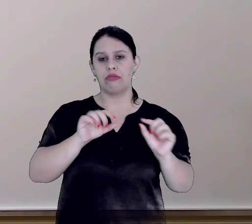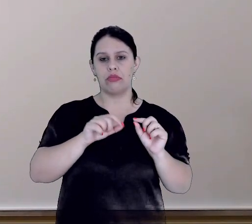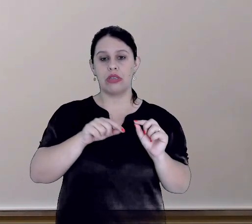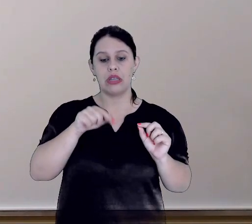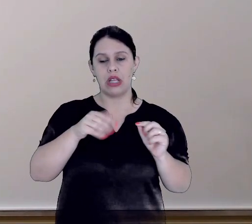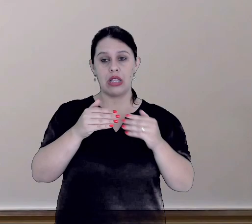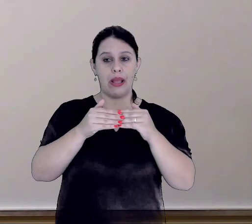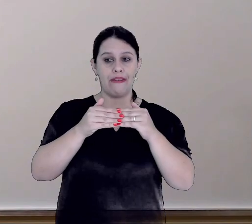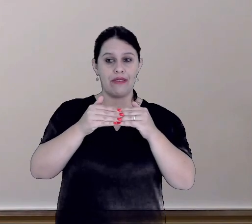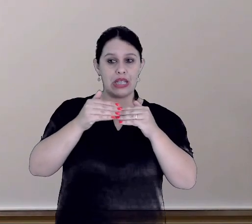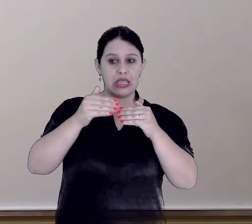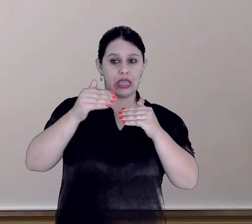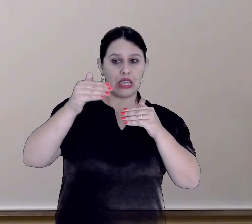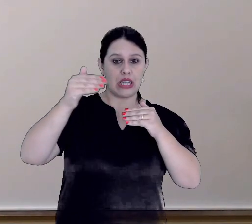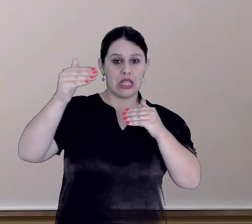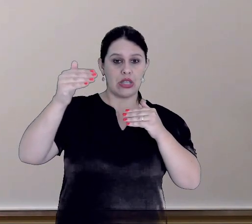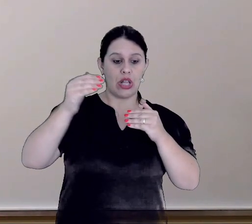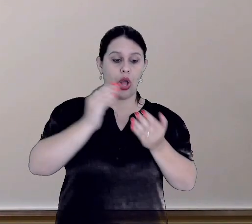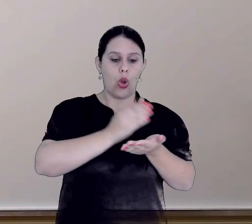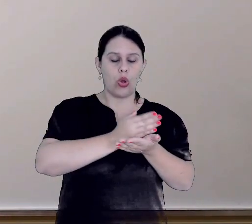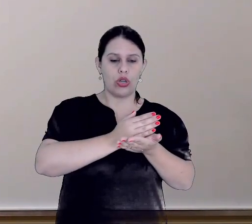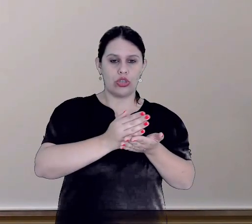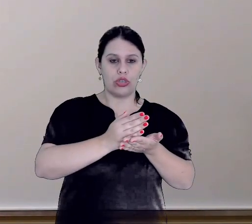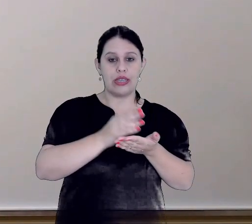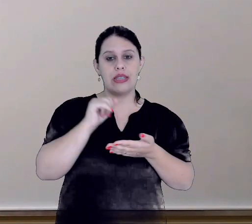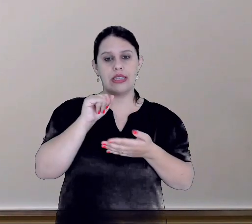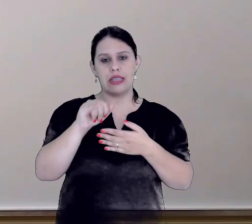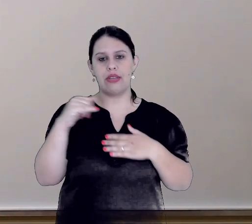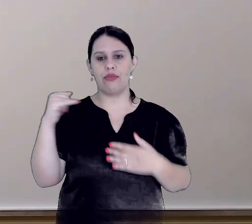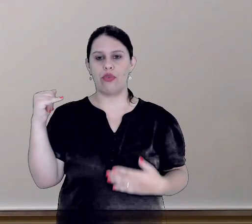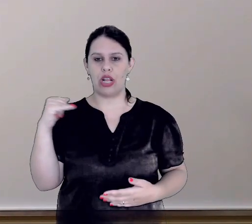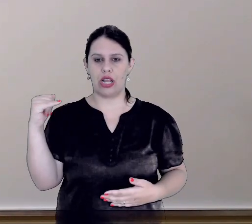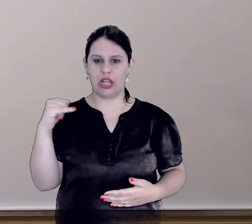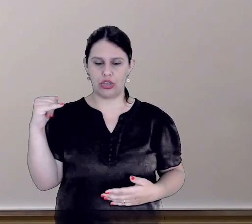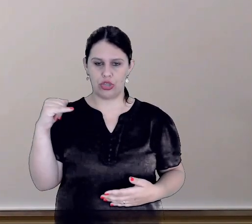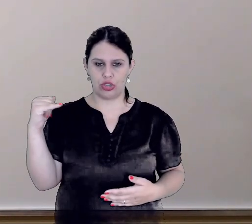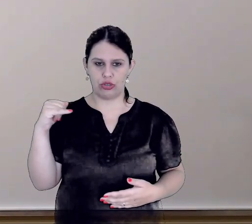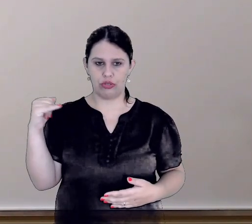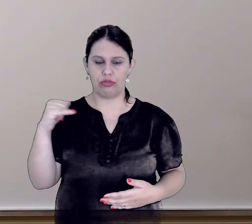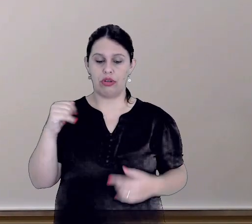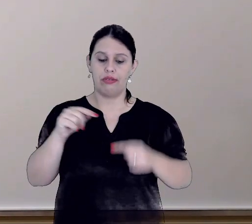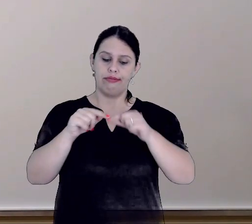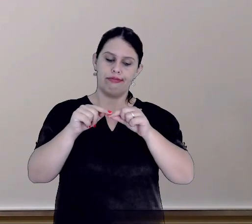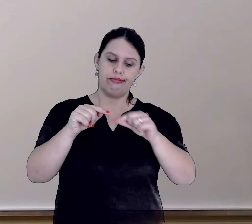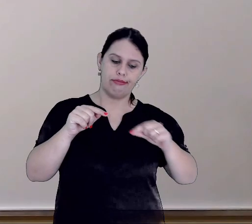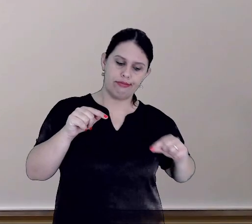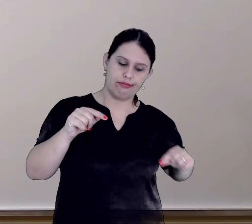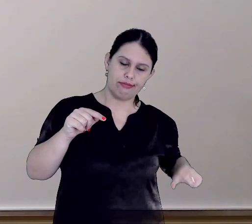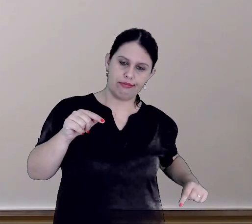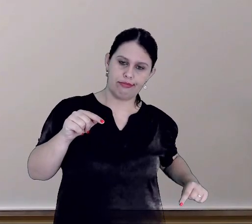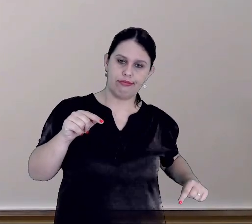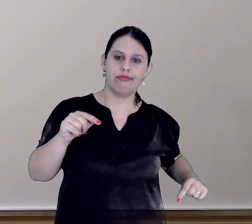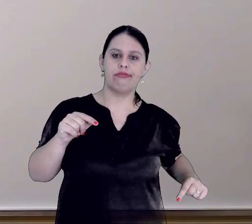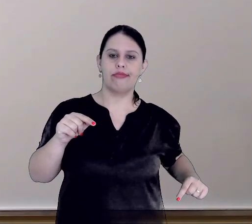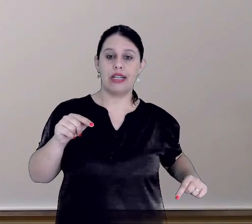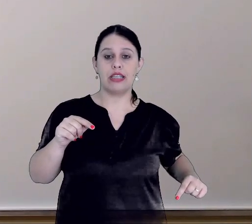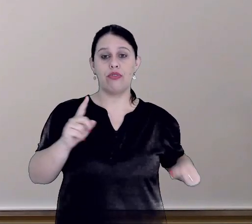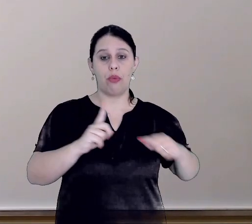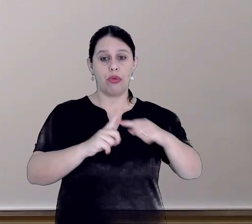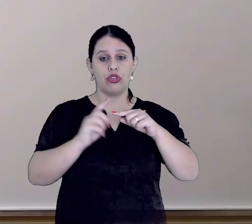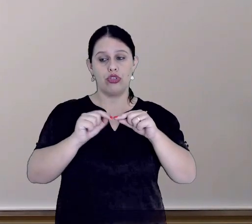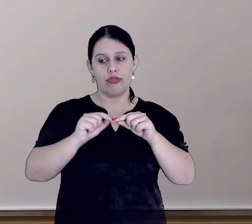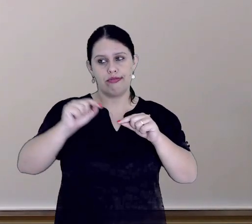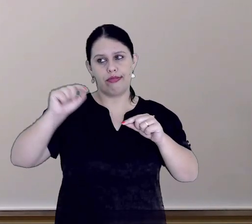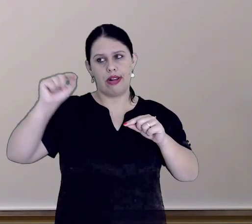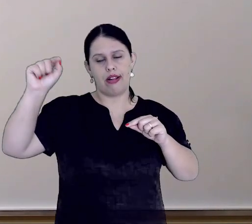origem Legal? Então o sentido é sempre se afastando da origem Se ele for um vetor negativo Ele é um vetor